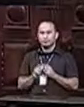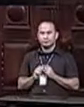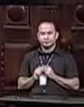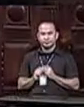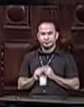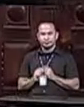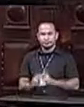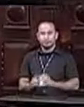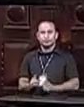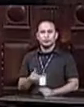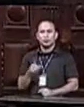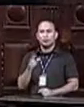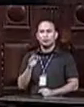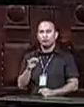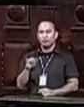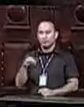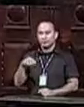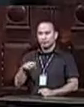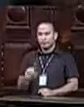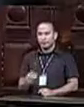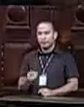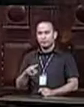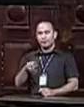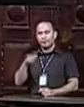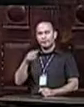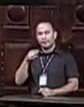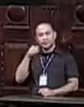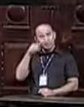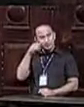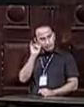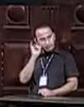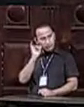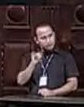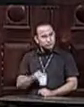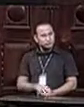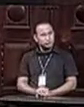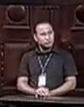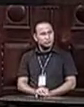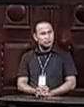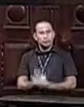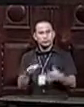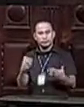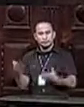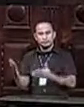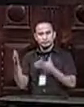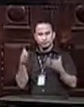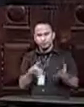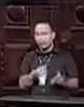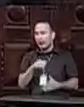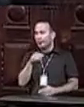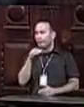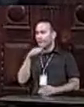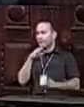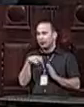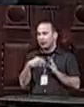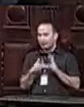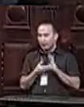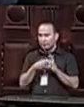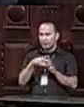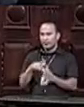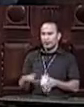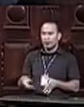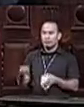fluminense, naturalmente evitando que, quando a matéria vier a plenário para